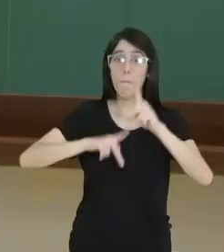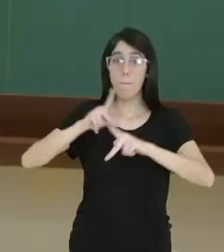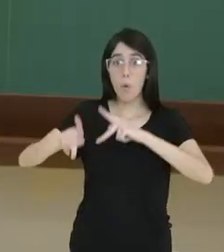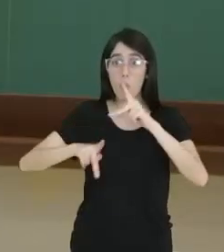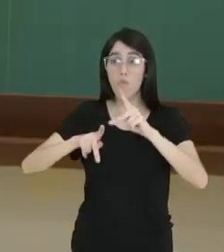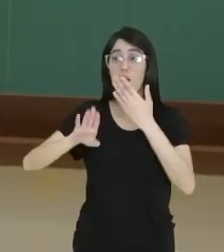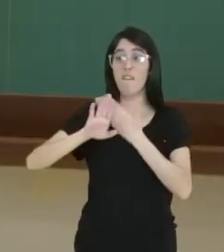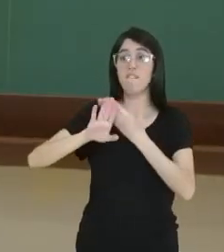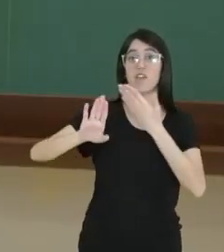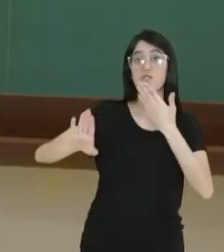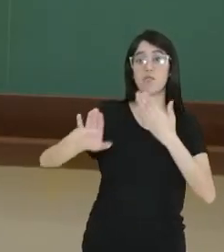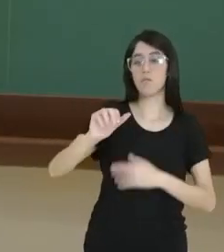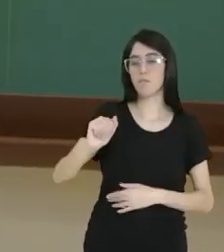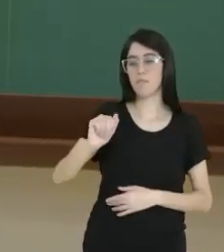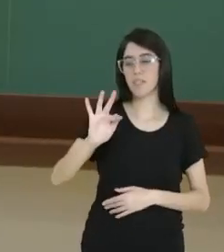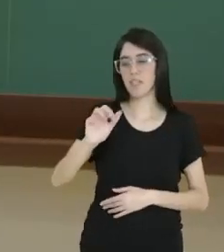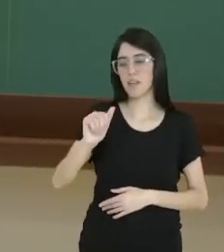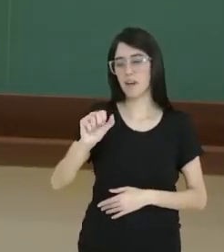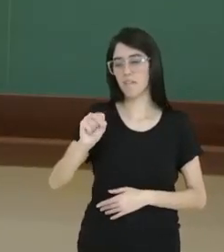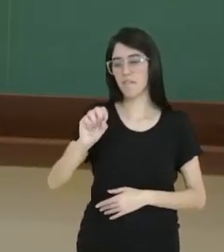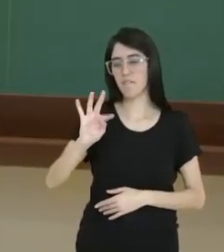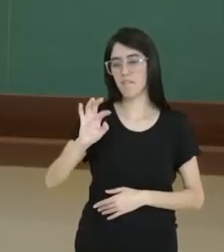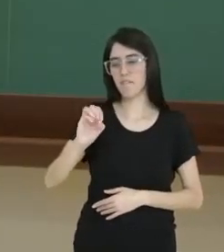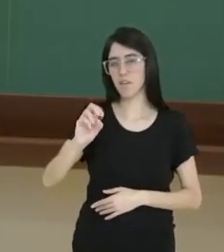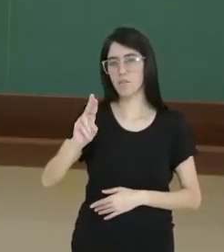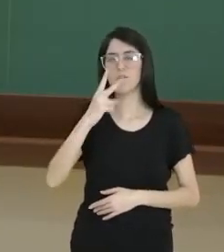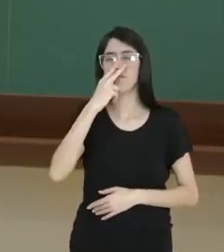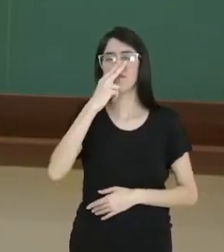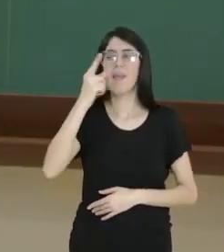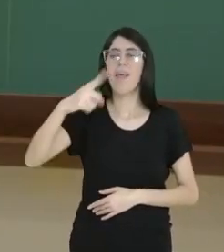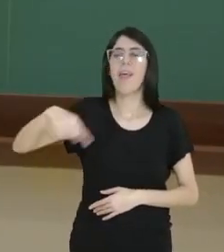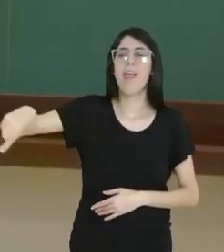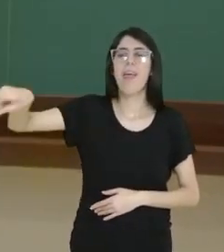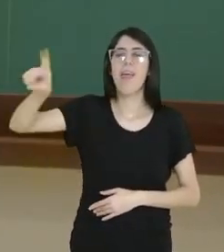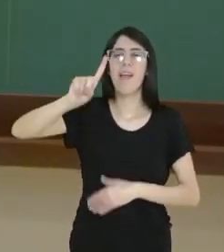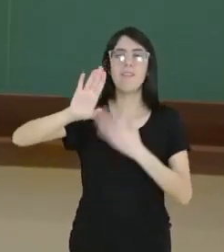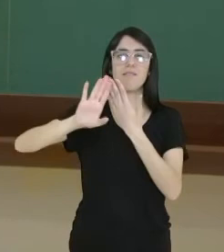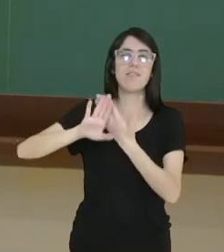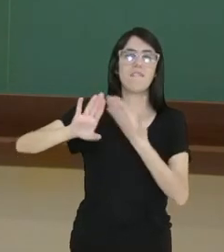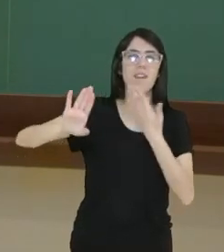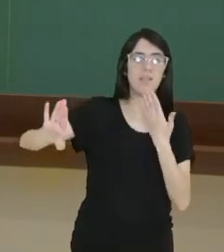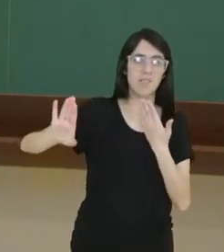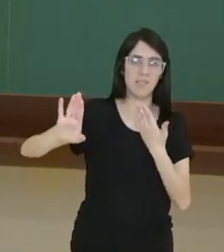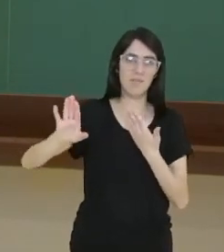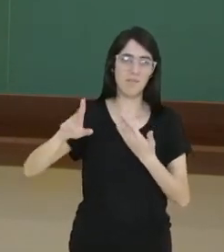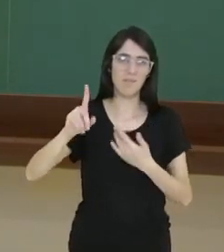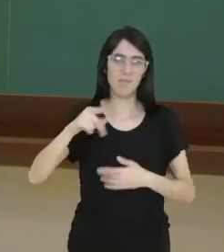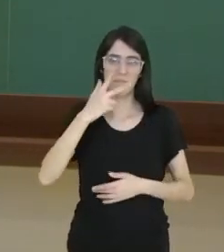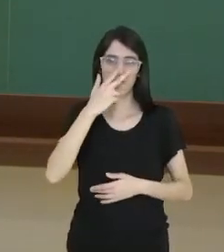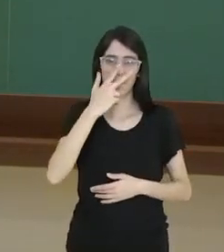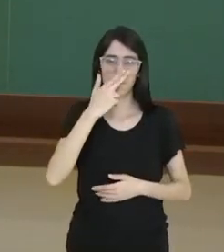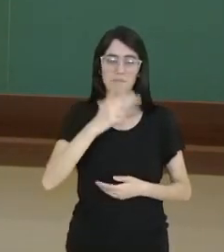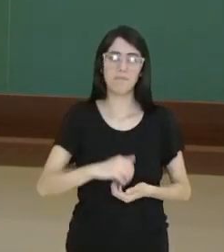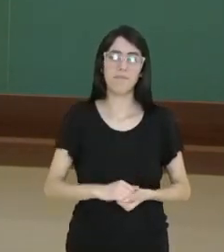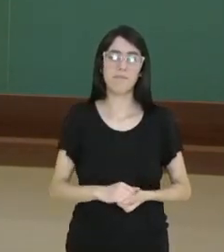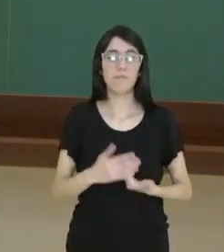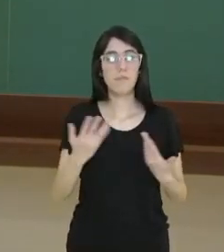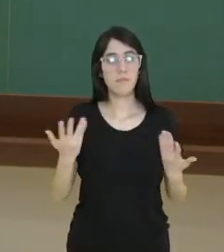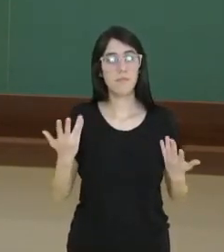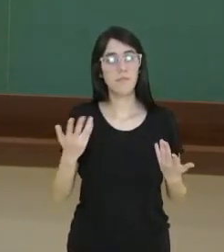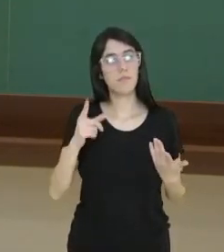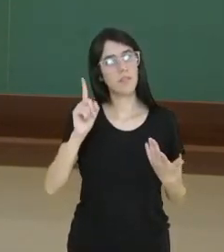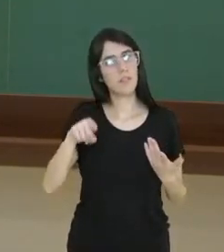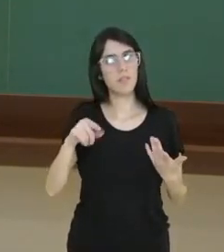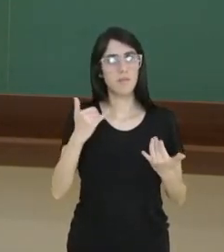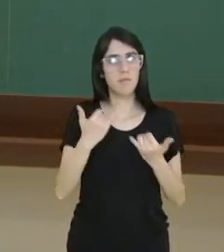se fosse assim, eles se afastaram, certo? Eles se afastaram, né? Então, é como se fosse essa